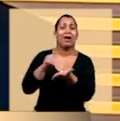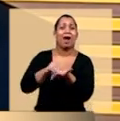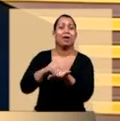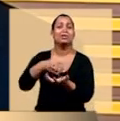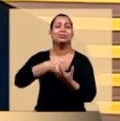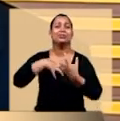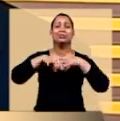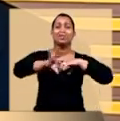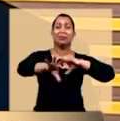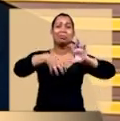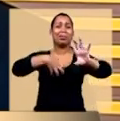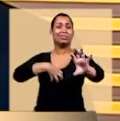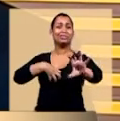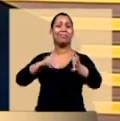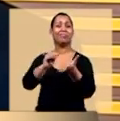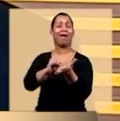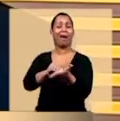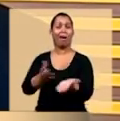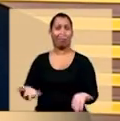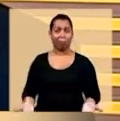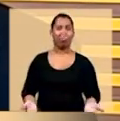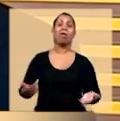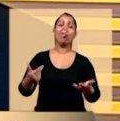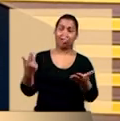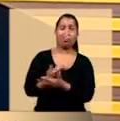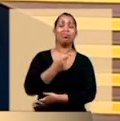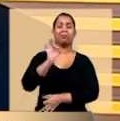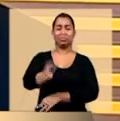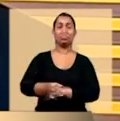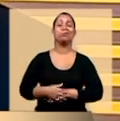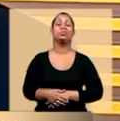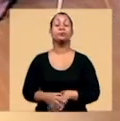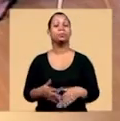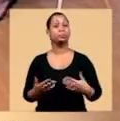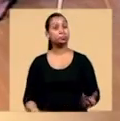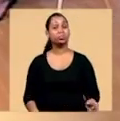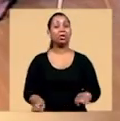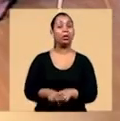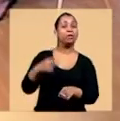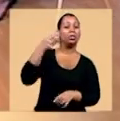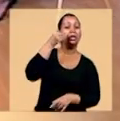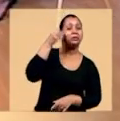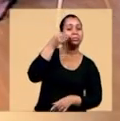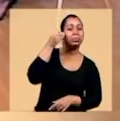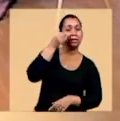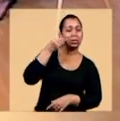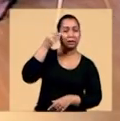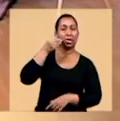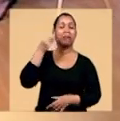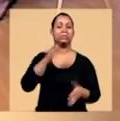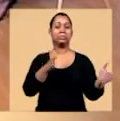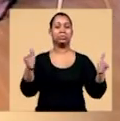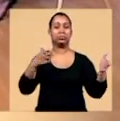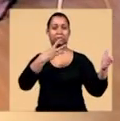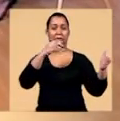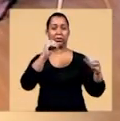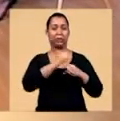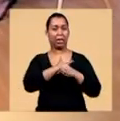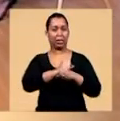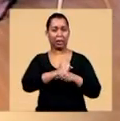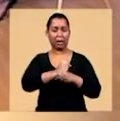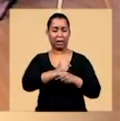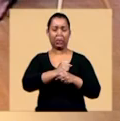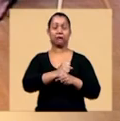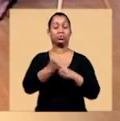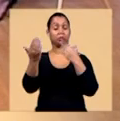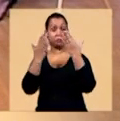consciência, de falta de empatia, né? Infelizmente, isso acontece mesmo. Ô Ingrid, na sua experiência, nesses mais de